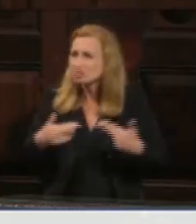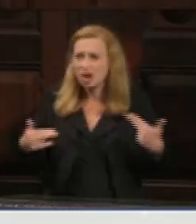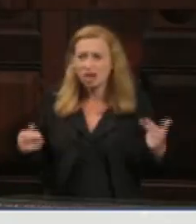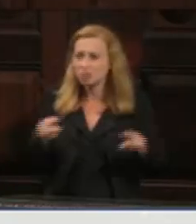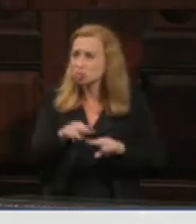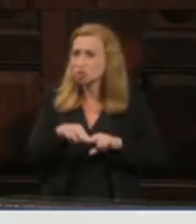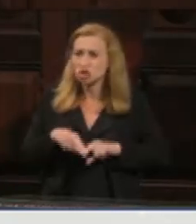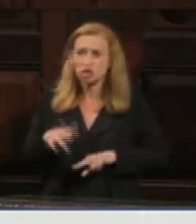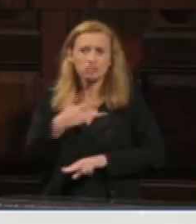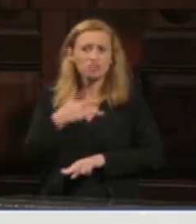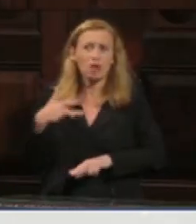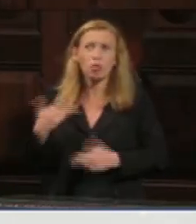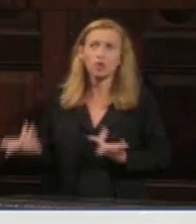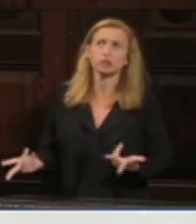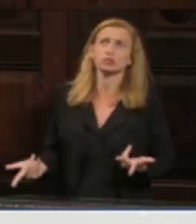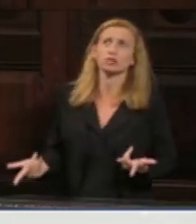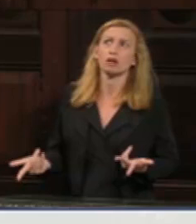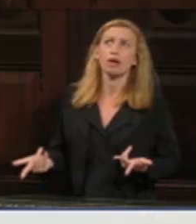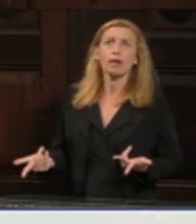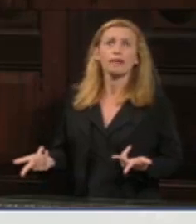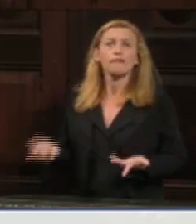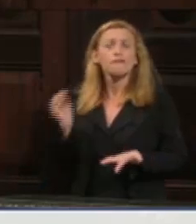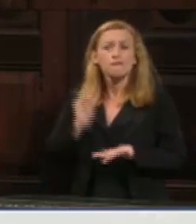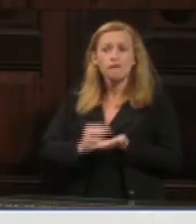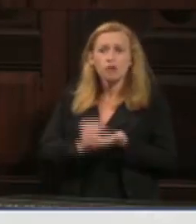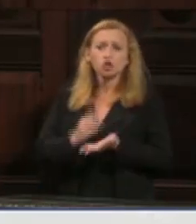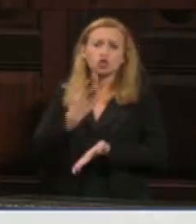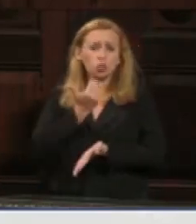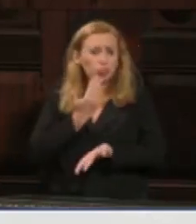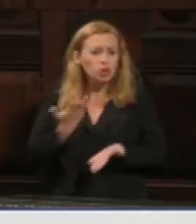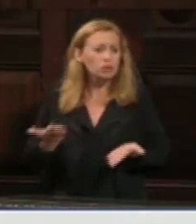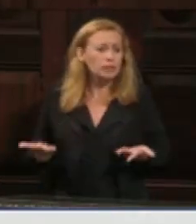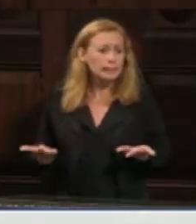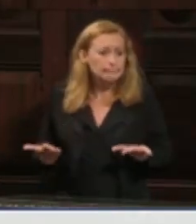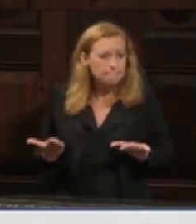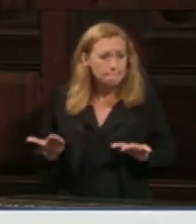fatores: saúde, falta de alimentos,